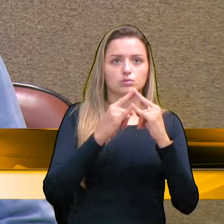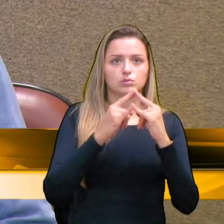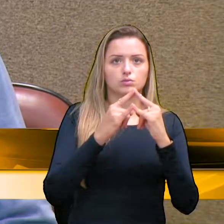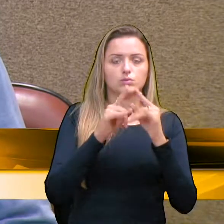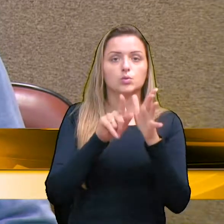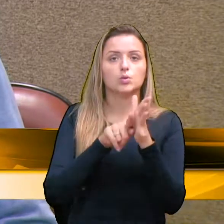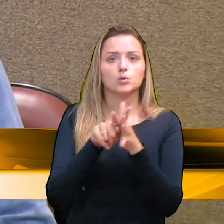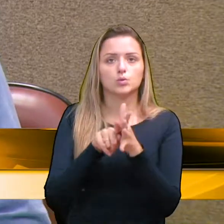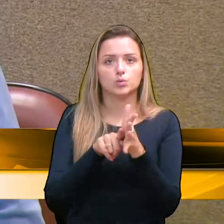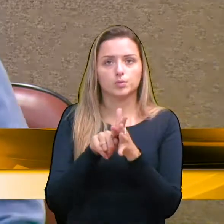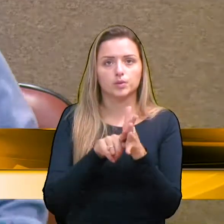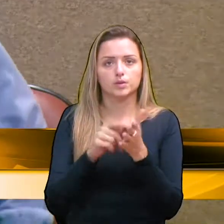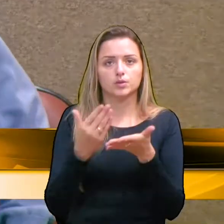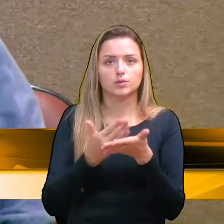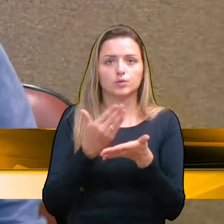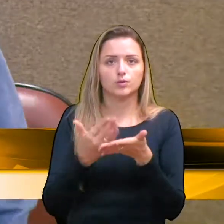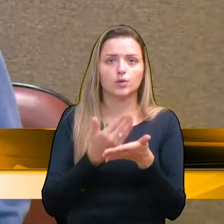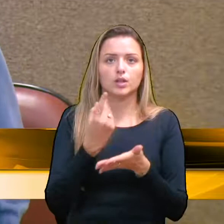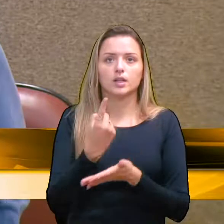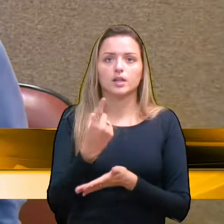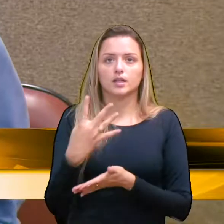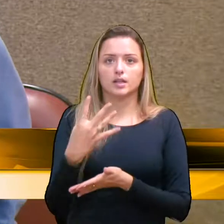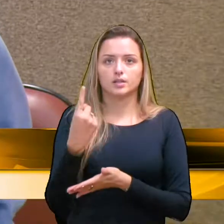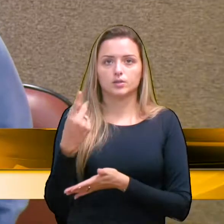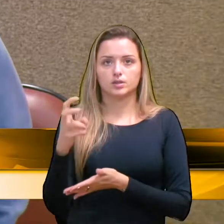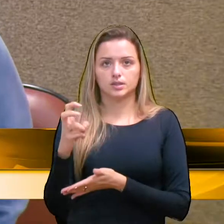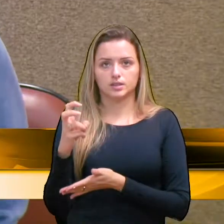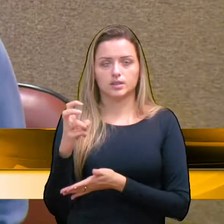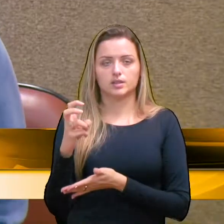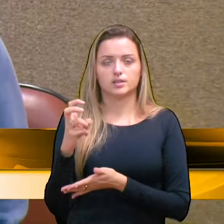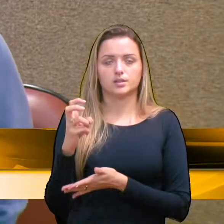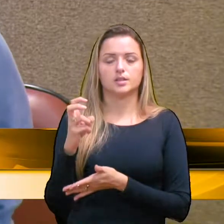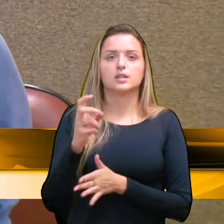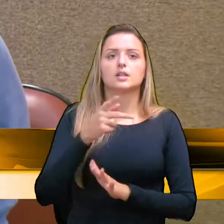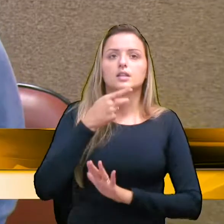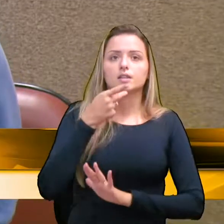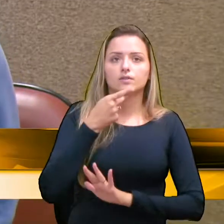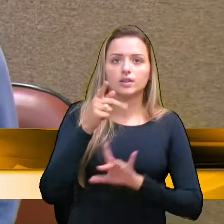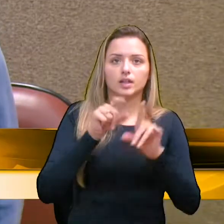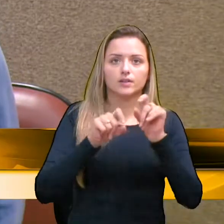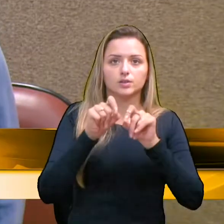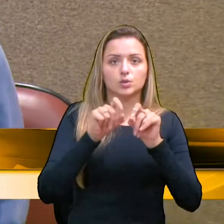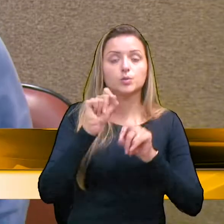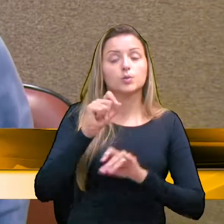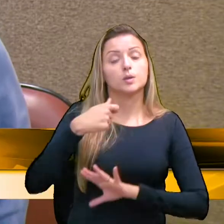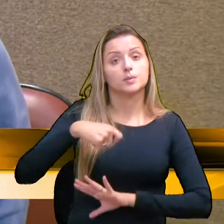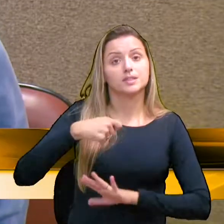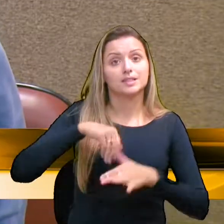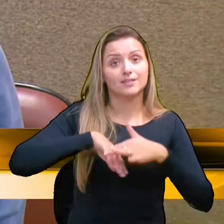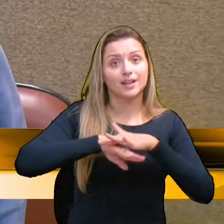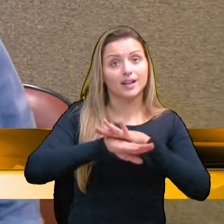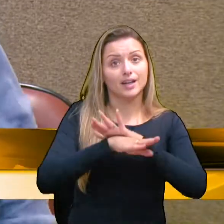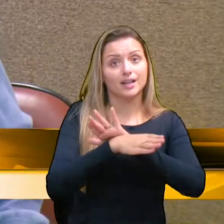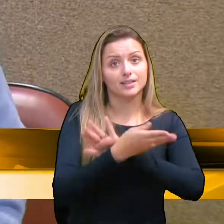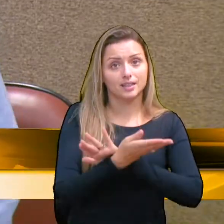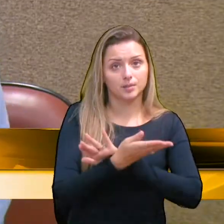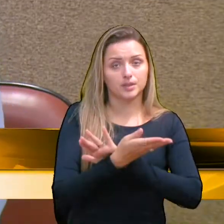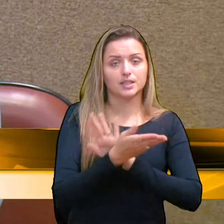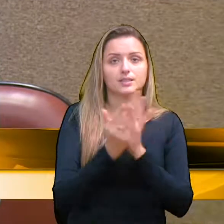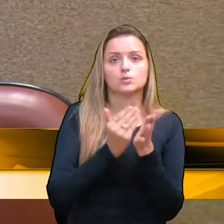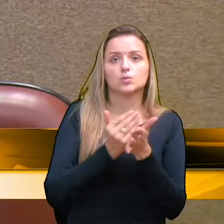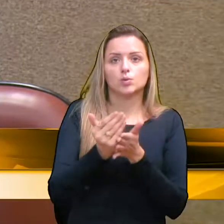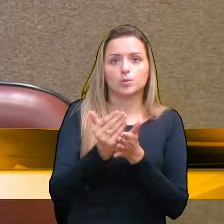consultado, folhas 14 e 15, fecha parênteses, que previa a necessidade de adequação da entrada em vigor da